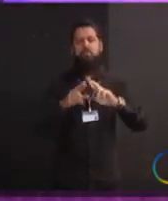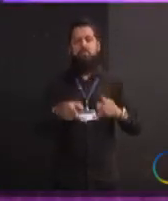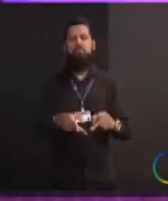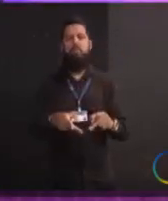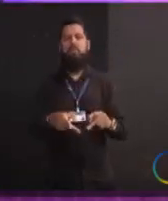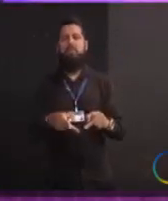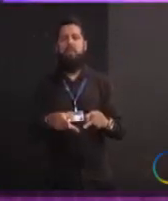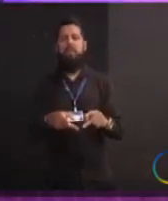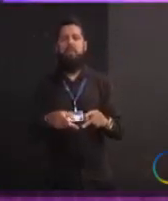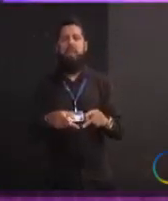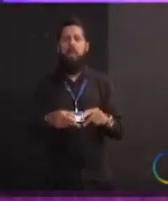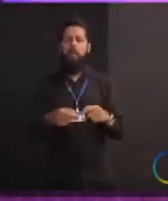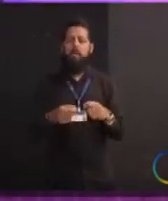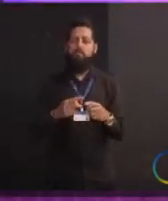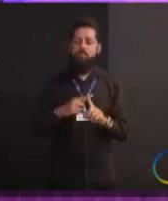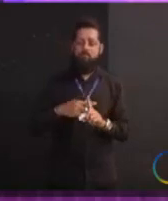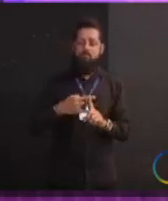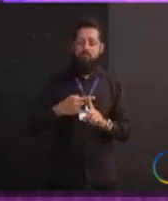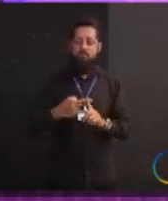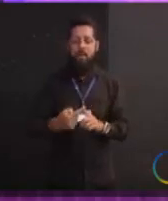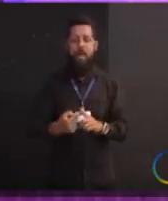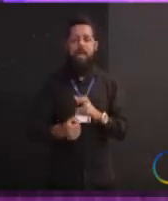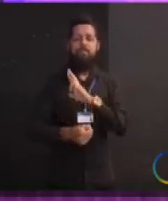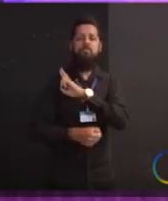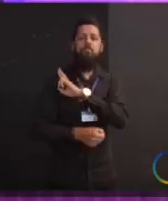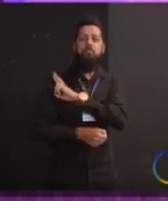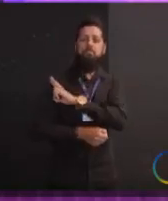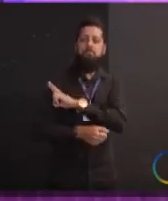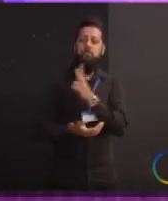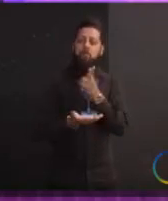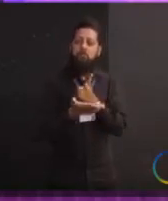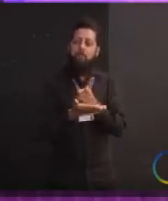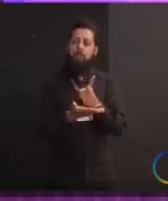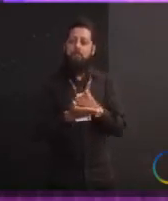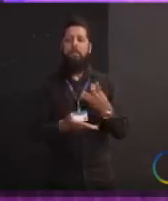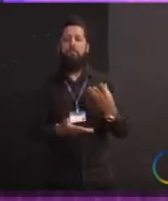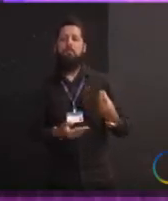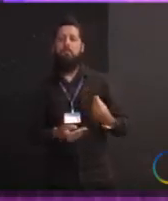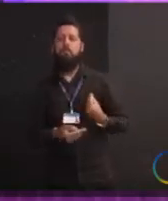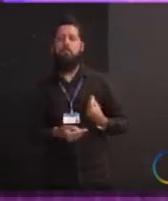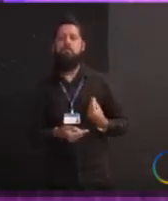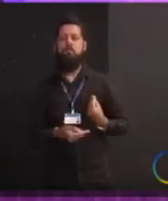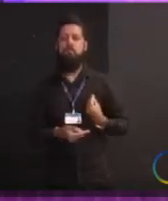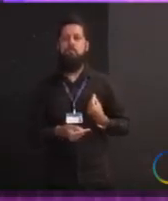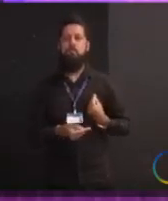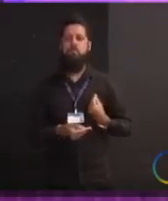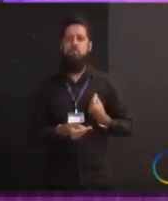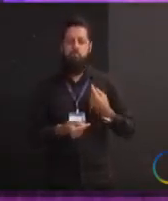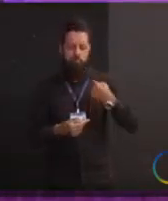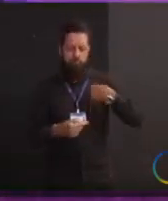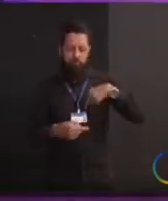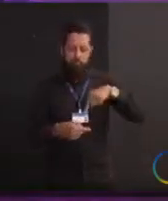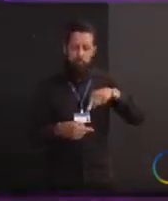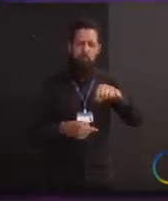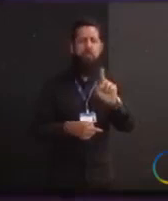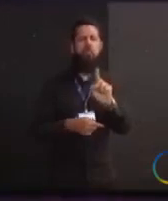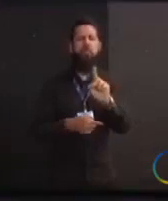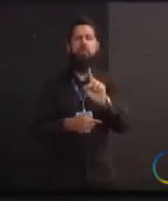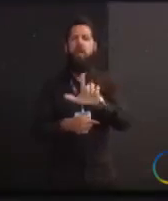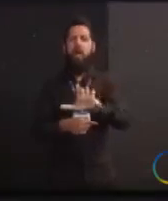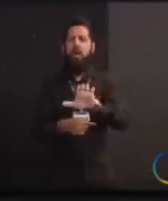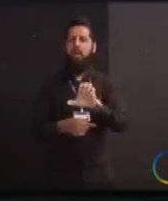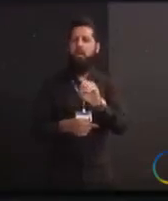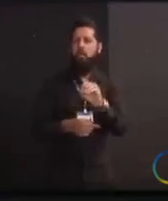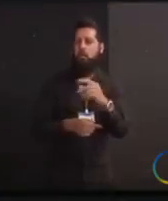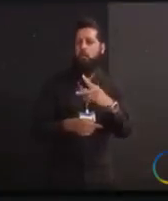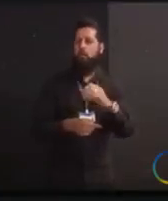mas respeitosamente. Teve uma vez, quando ele ia a Pedro Leopoldo, eu já tinha meus informantes na cidade de